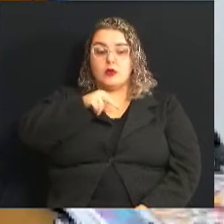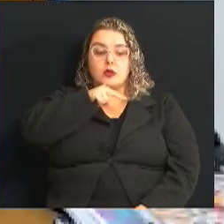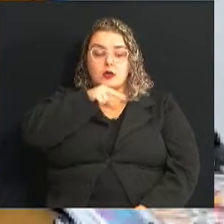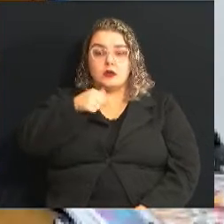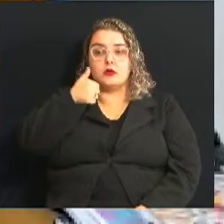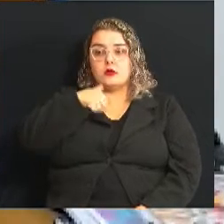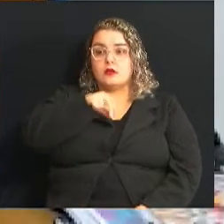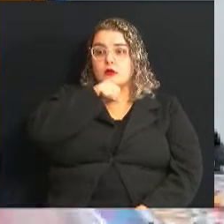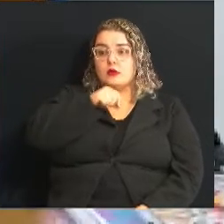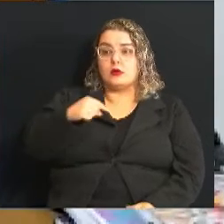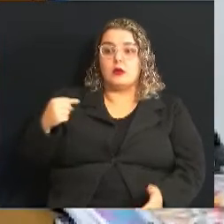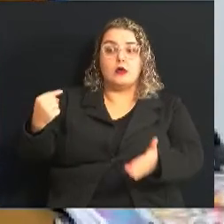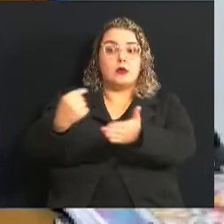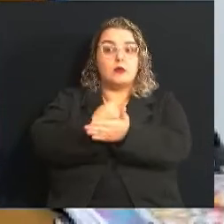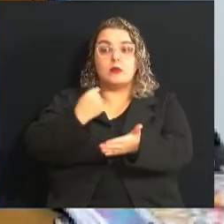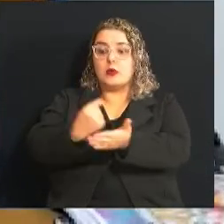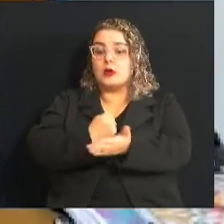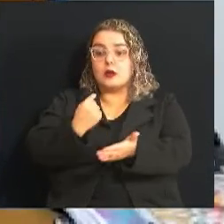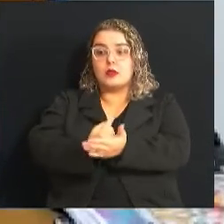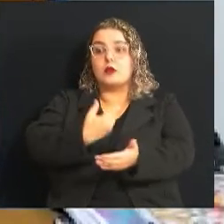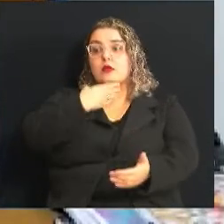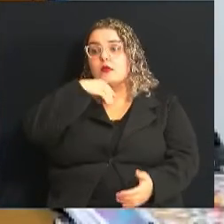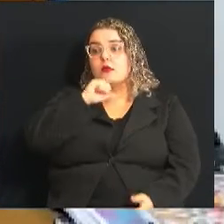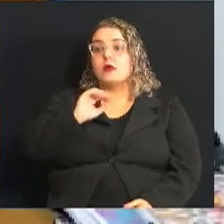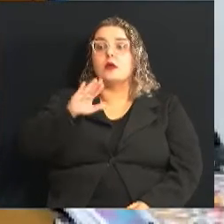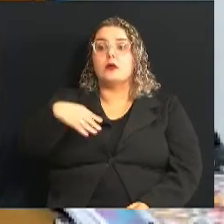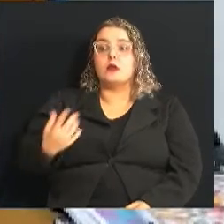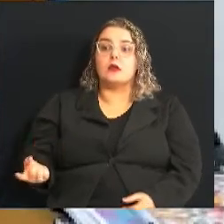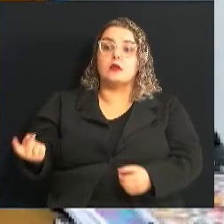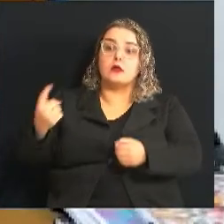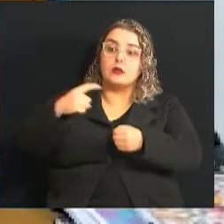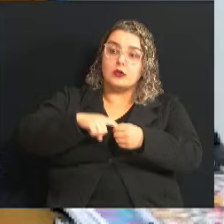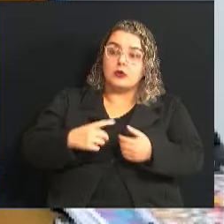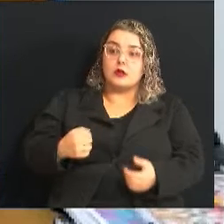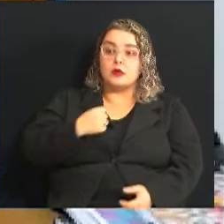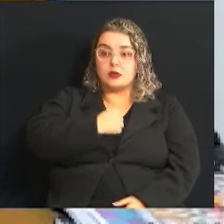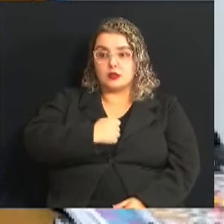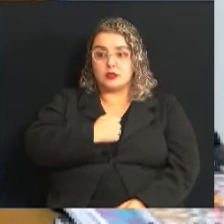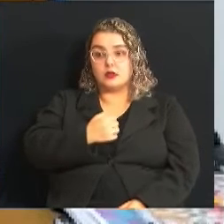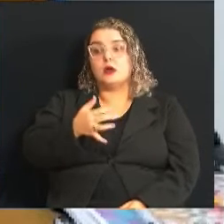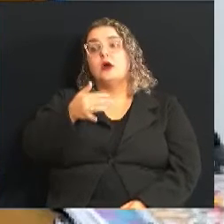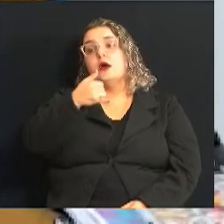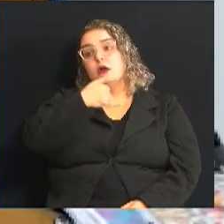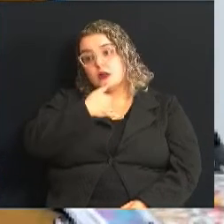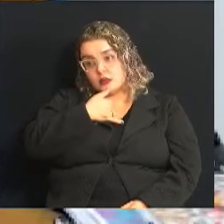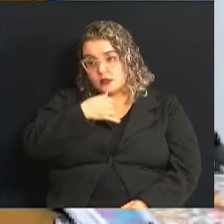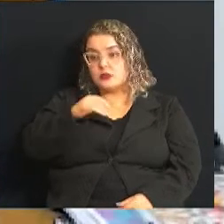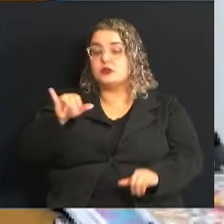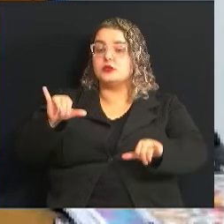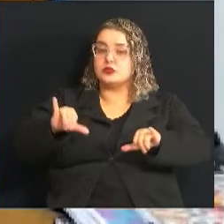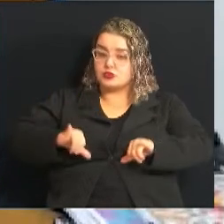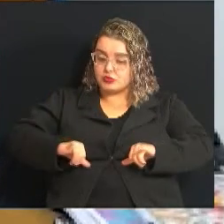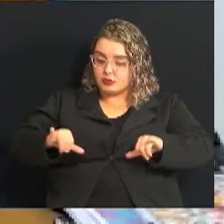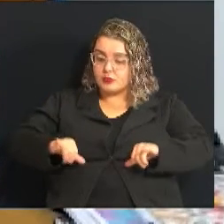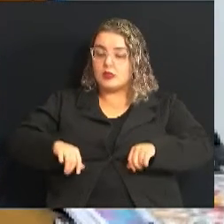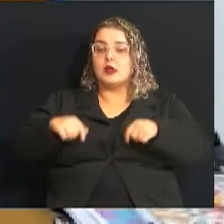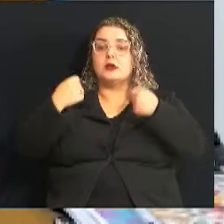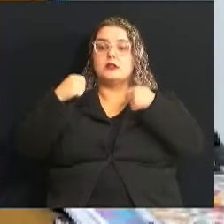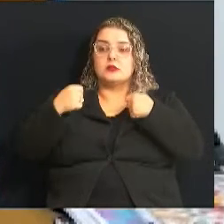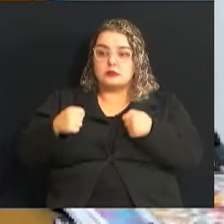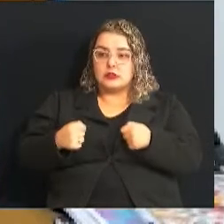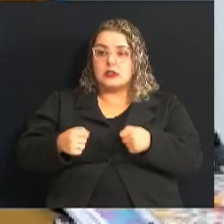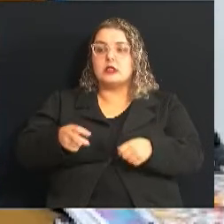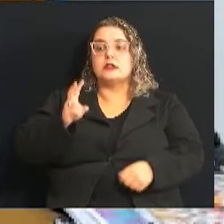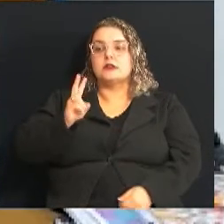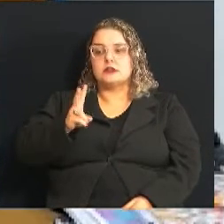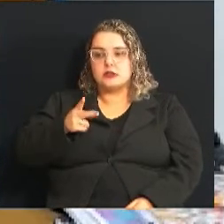todo dia do pai dela, quando que o pai dela vai voltar, que ela vai com saudade. Então, é triste, é doloroso, mas é necessário sempre